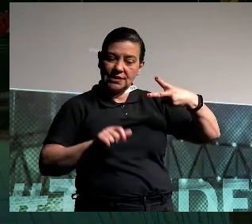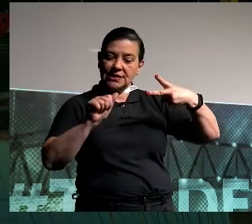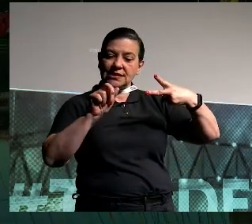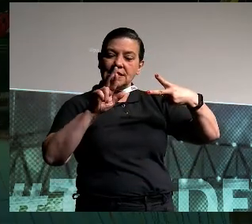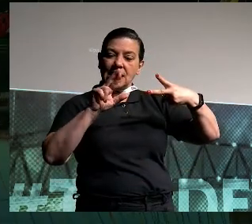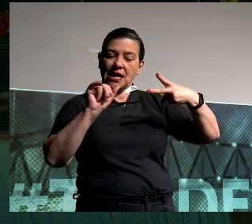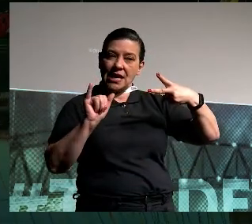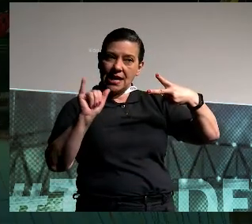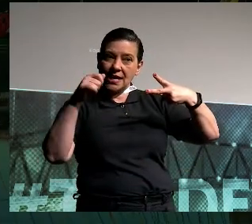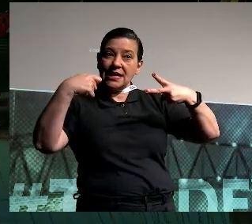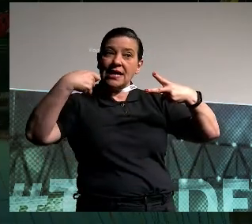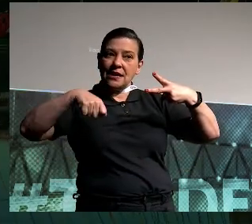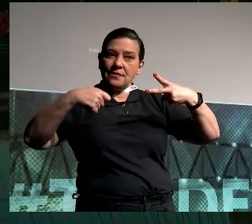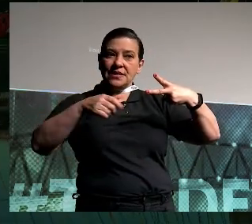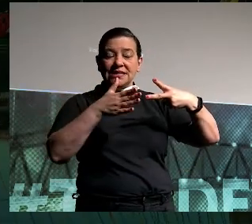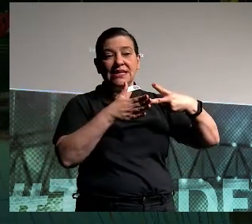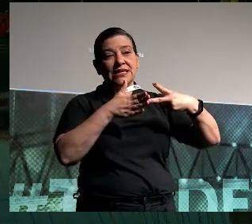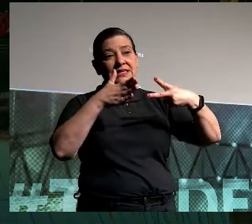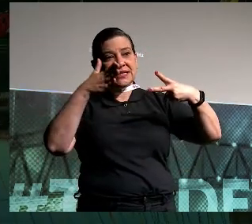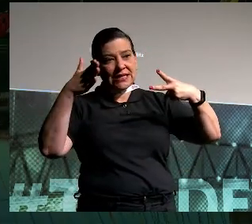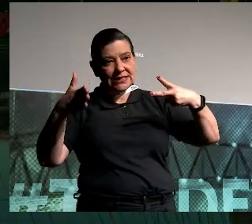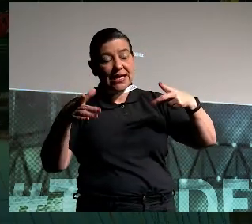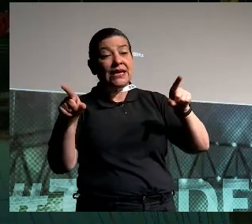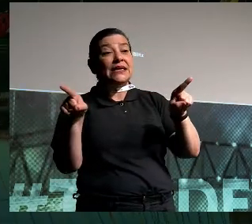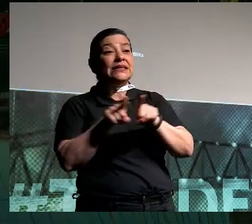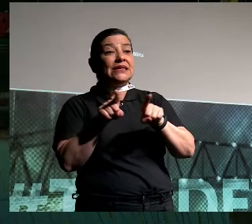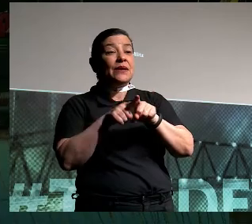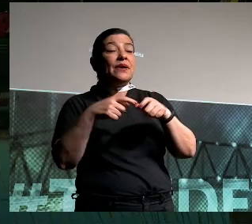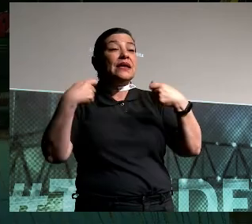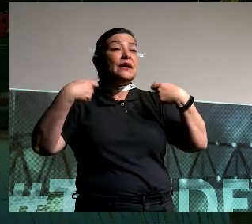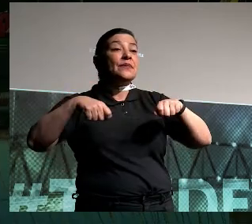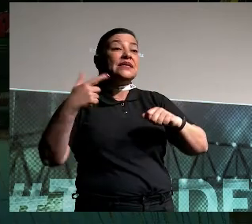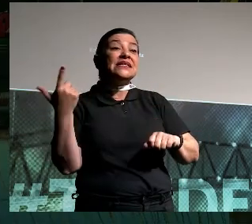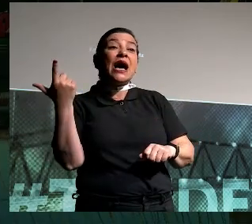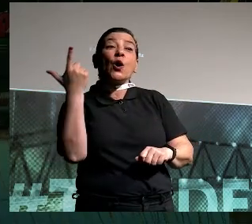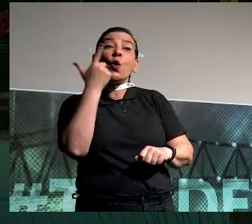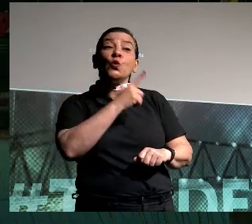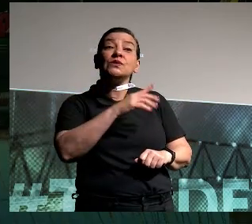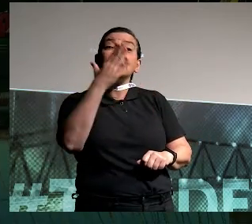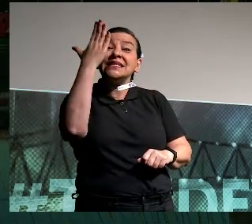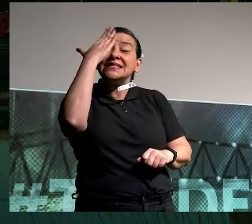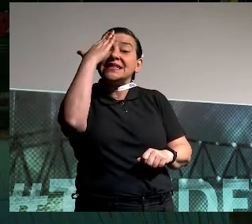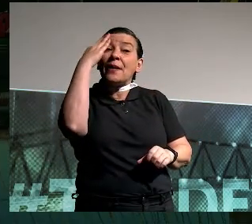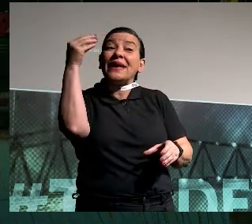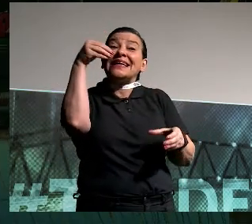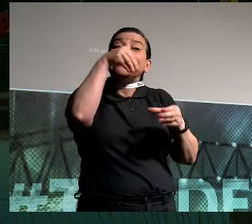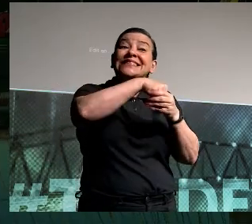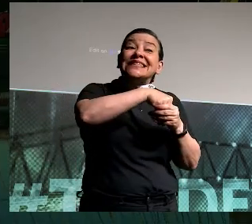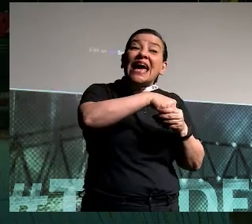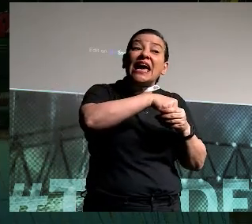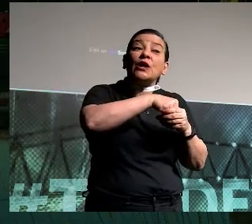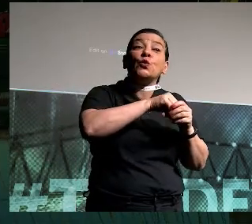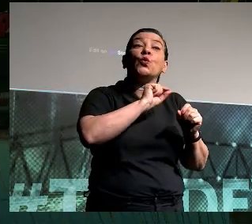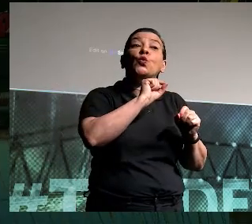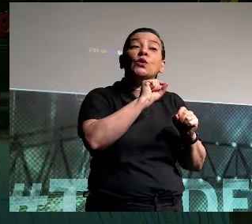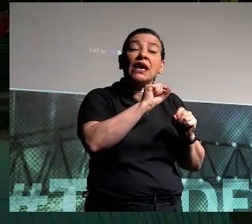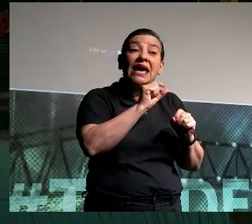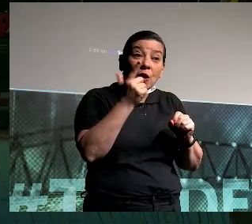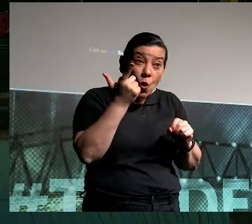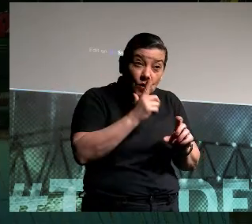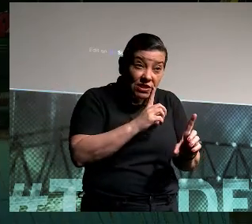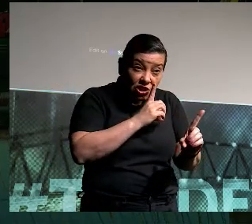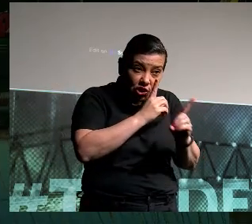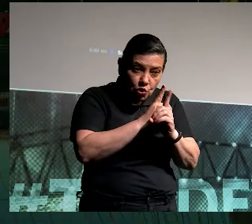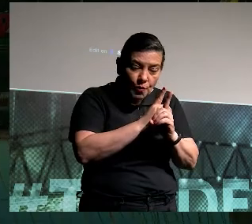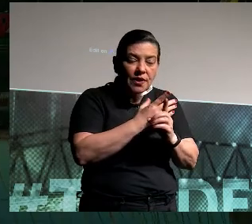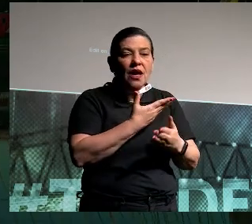tem que estender um read-only array, como ele também tem que conseguir inferir qual que é o tipo interno desse cara. E se ele conseguir,